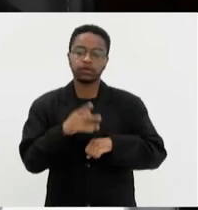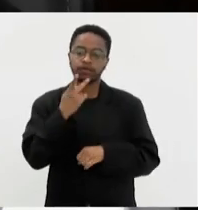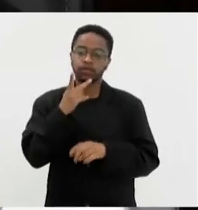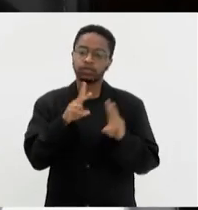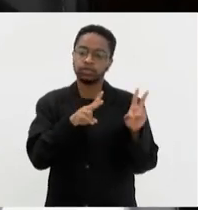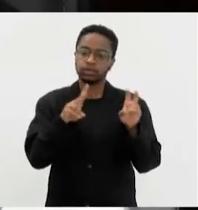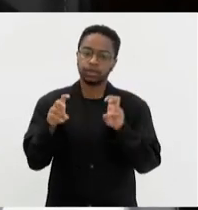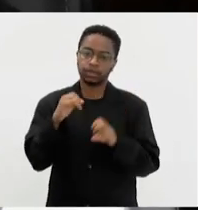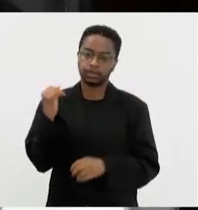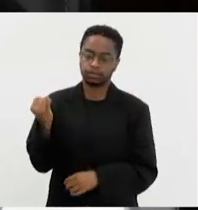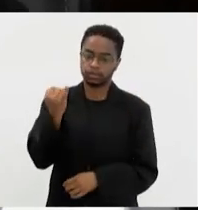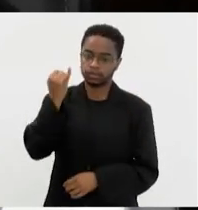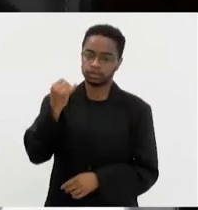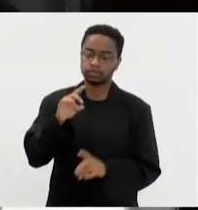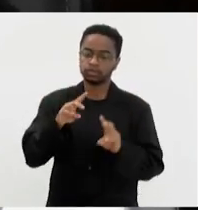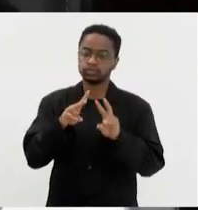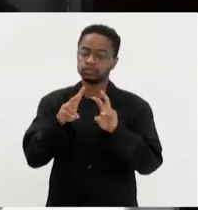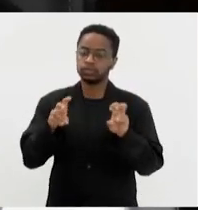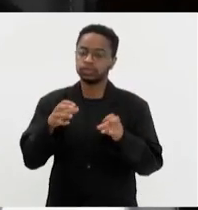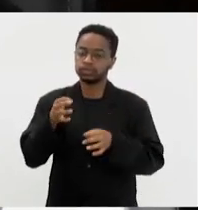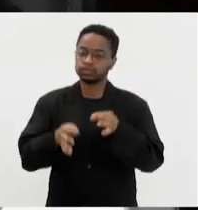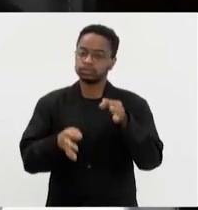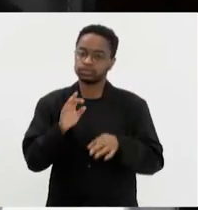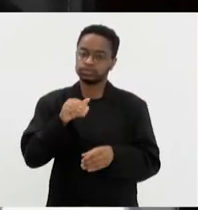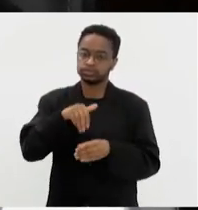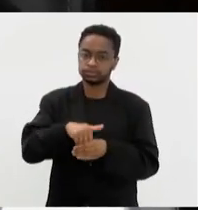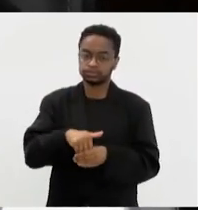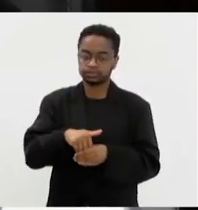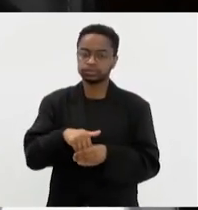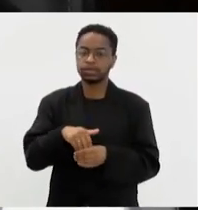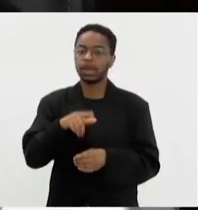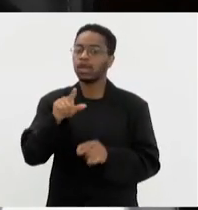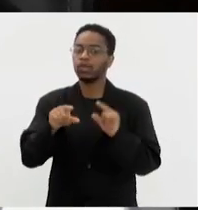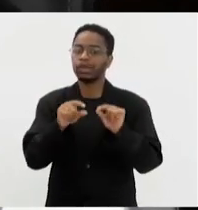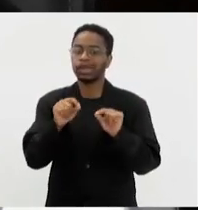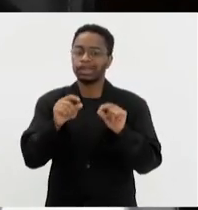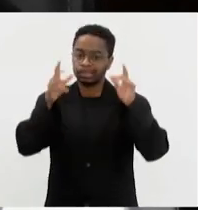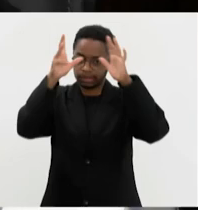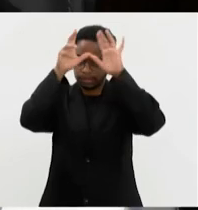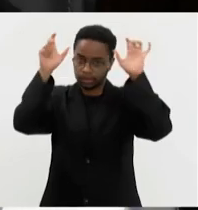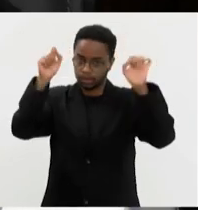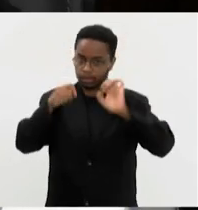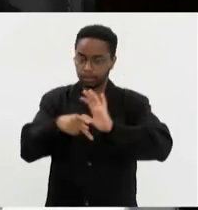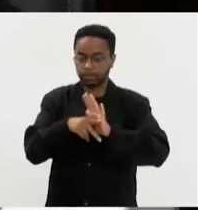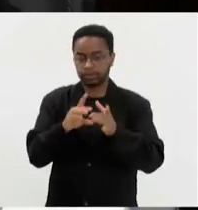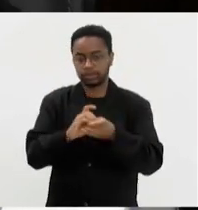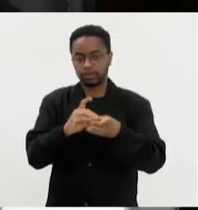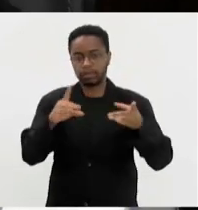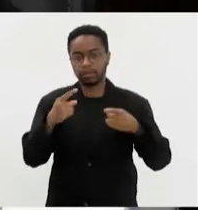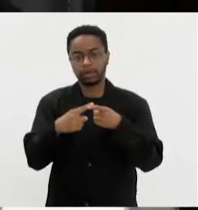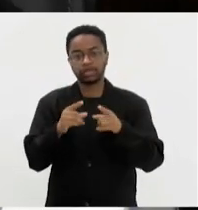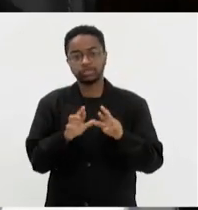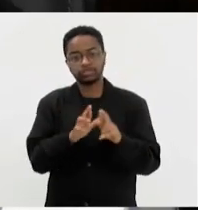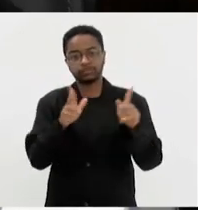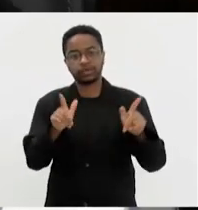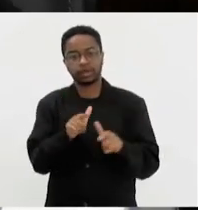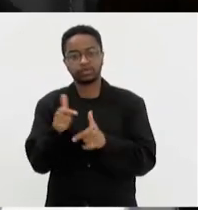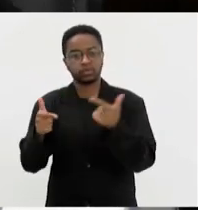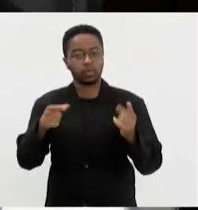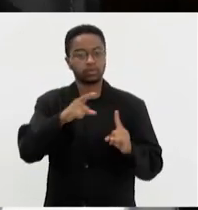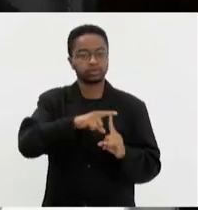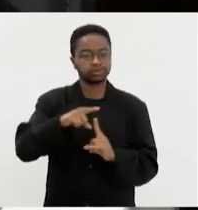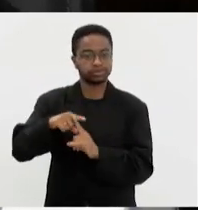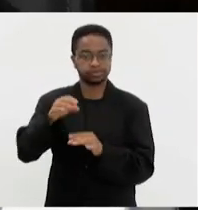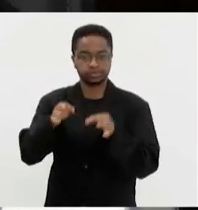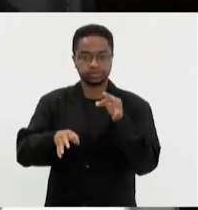relevante né a justiça eleitoral ela como tribunal da Democracia porque ela é muito diferente das outras justiças né